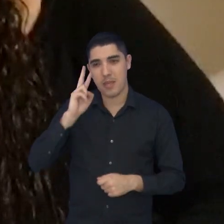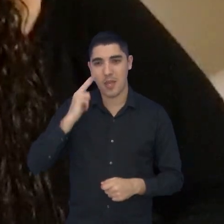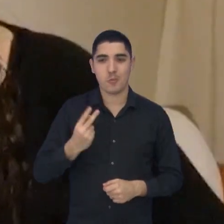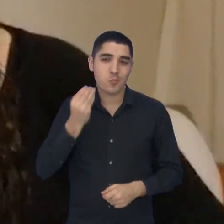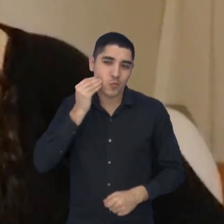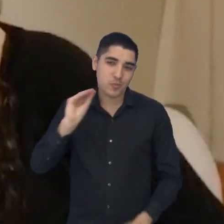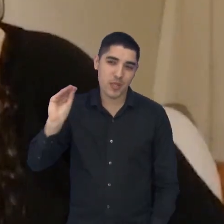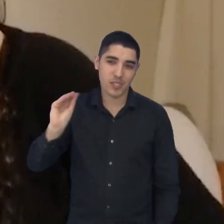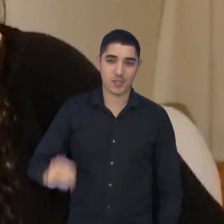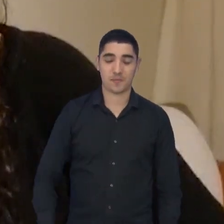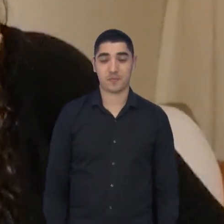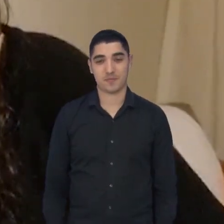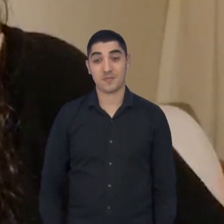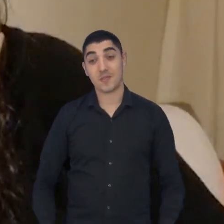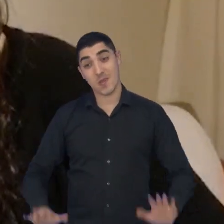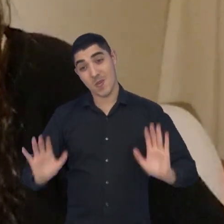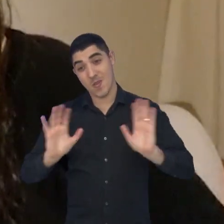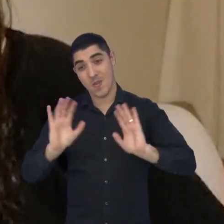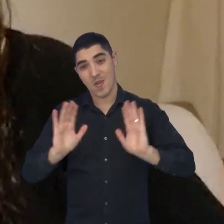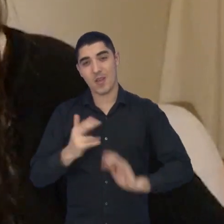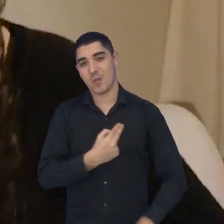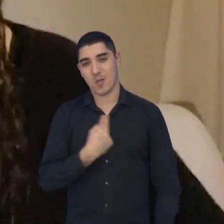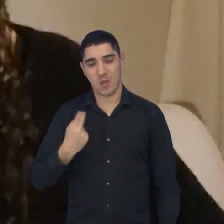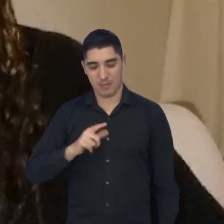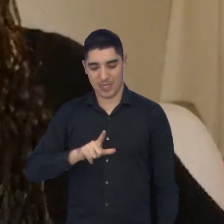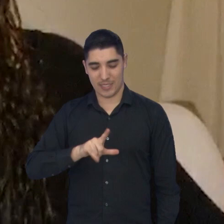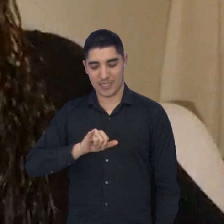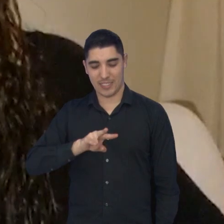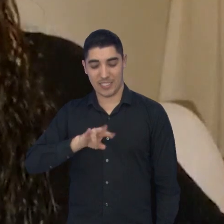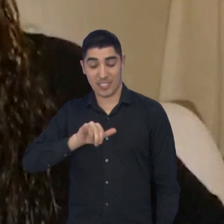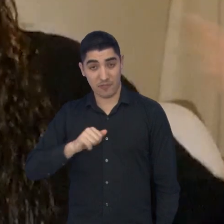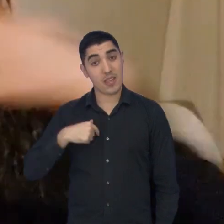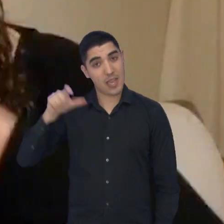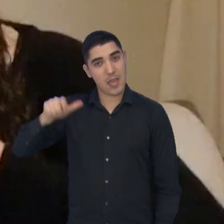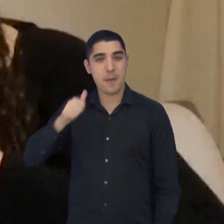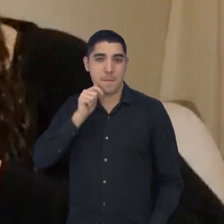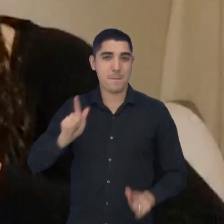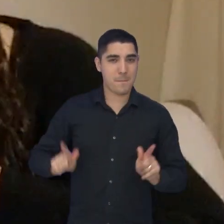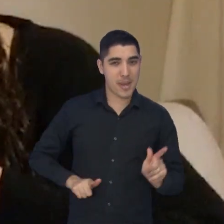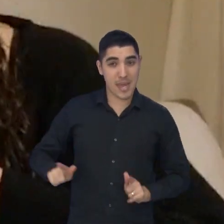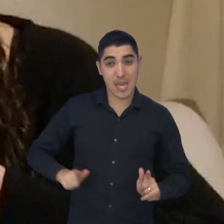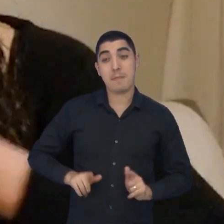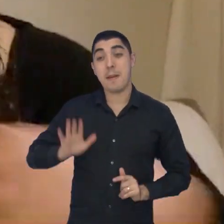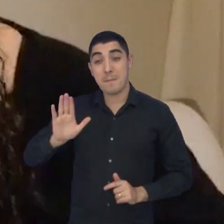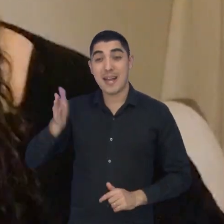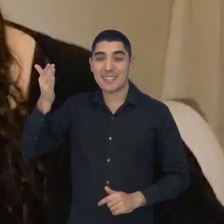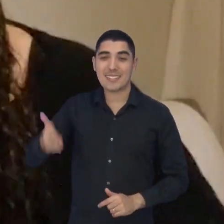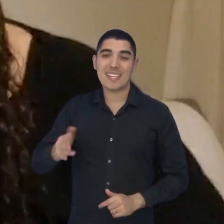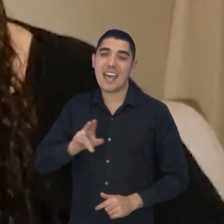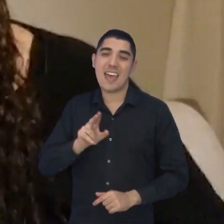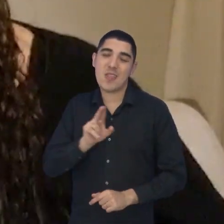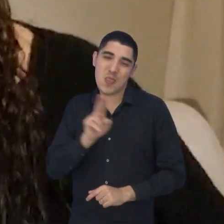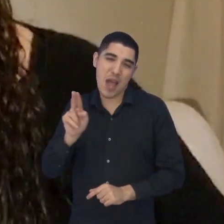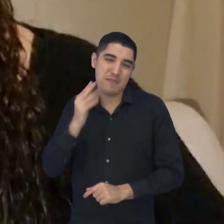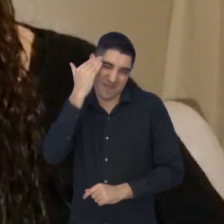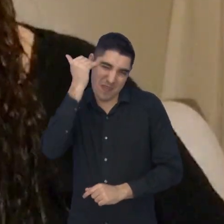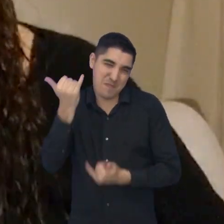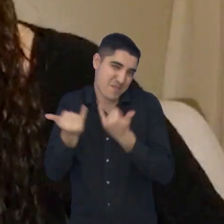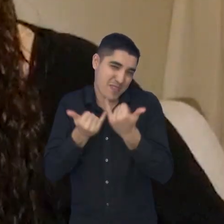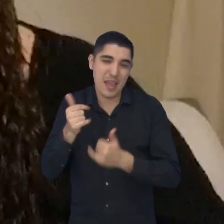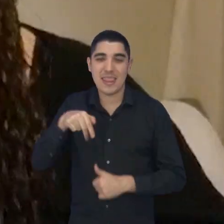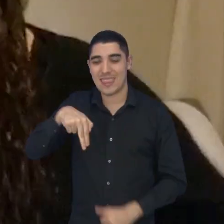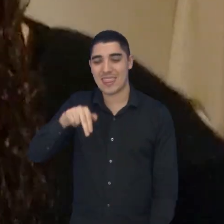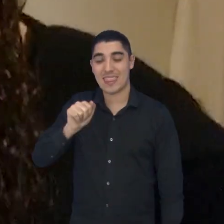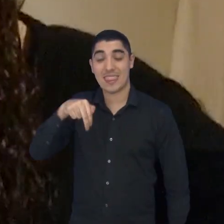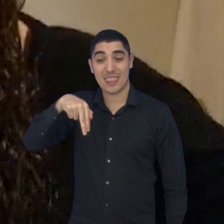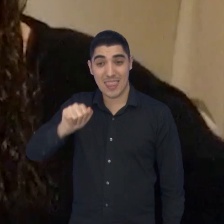Beijo. Olá pessoal, eu sou a Lívia, eu sou prima da Fernanda, mas pra mim ela é a Nana e eu tô aqui hoje pra falar